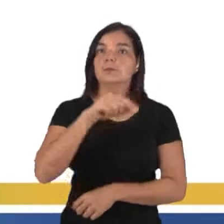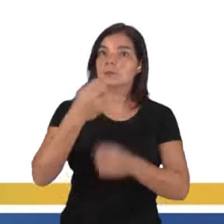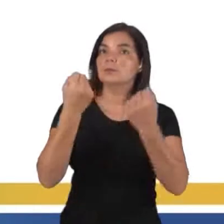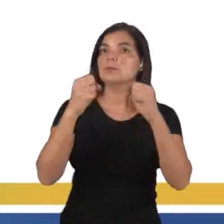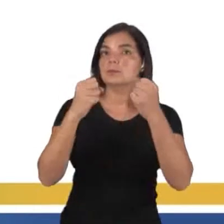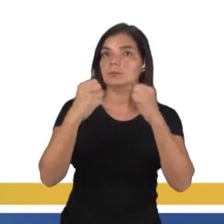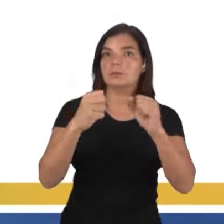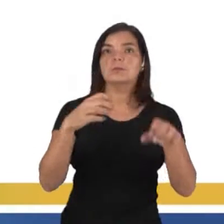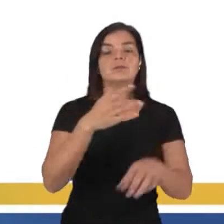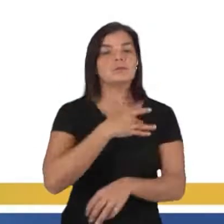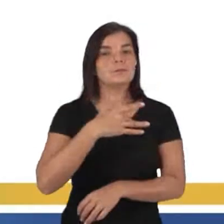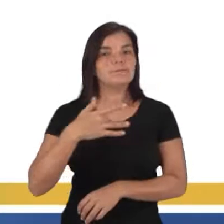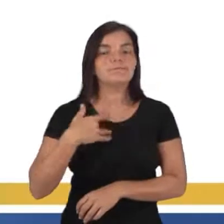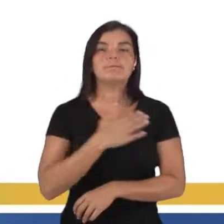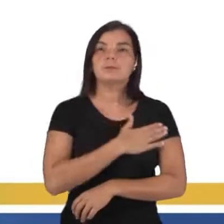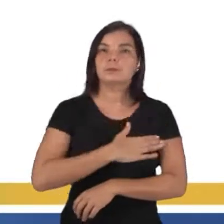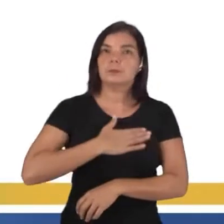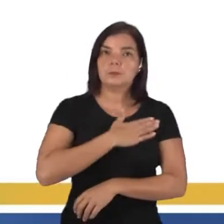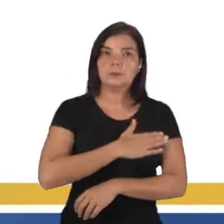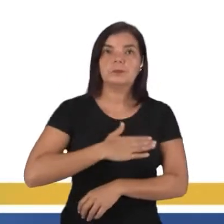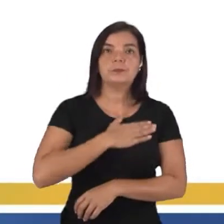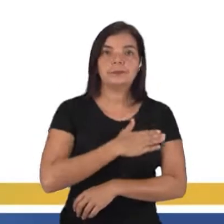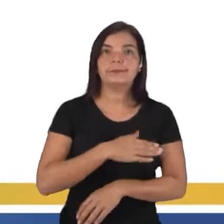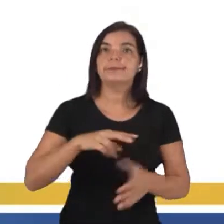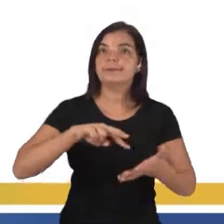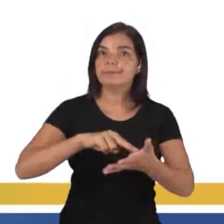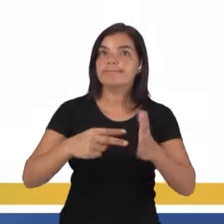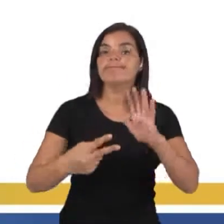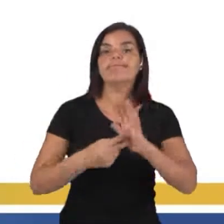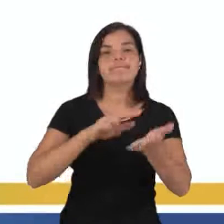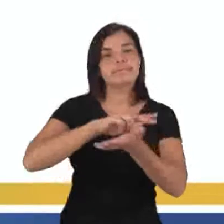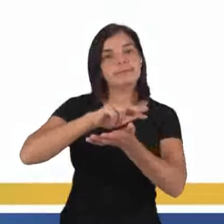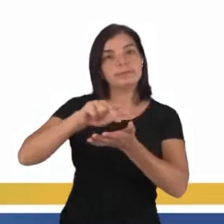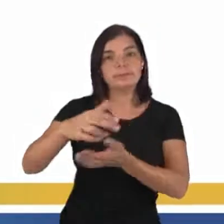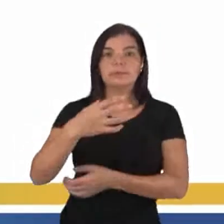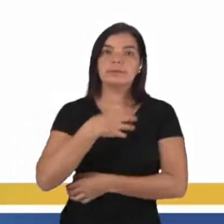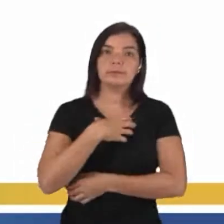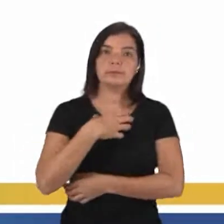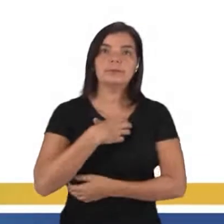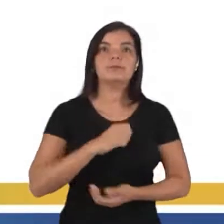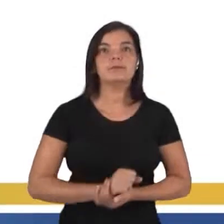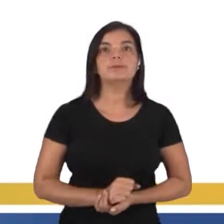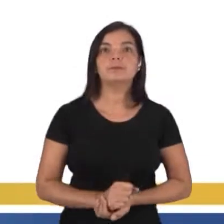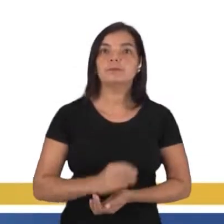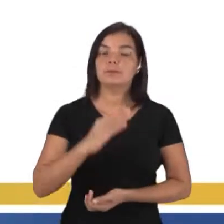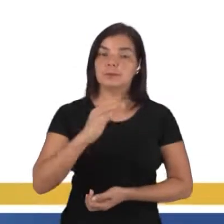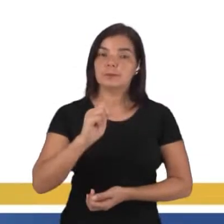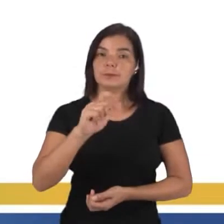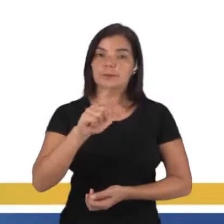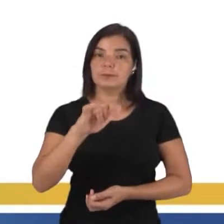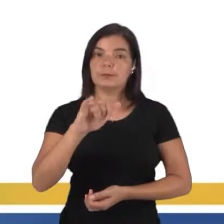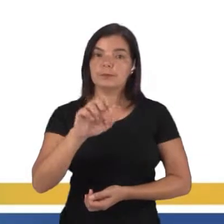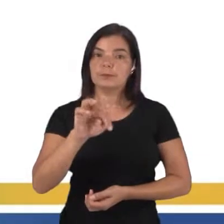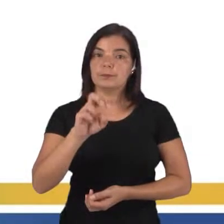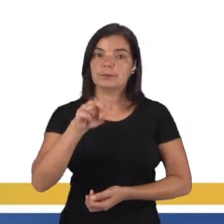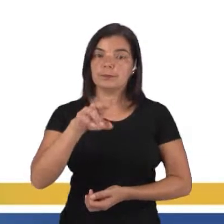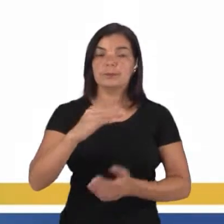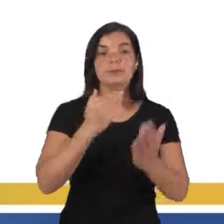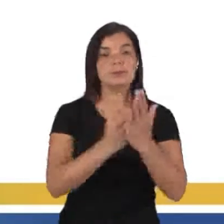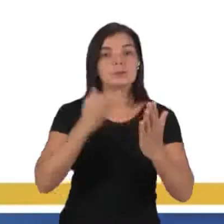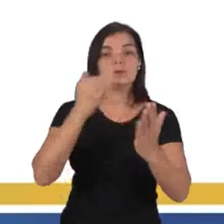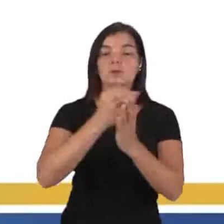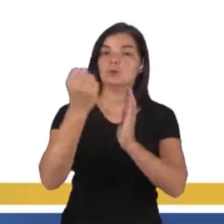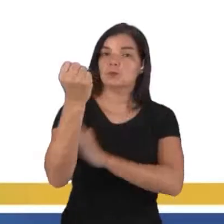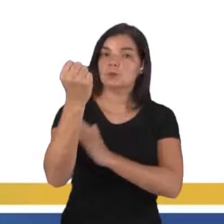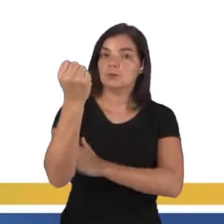atividade física que promove saúde e bem-estar, e isso se dá de diversas maneiras. A calistenia é um treino que aumenta a massa muscular